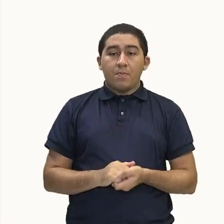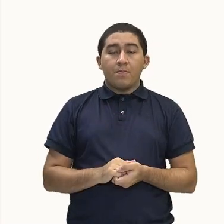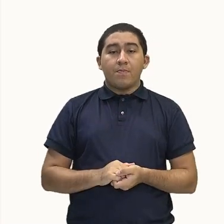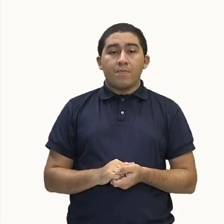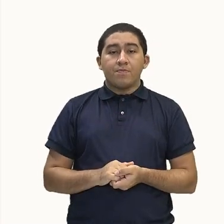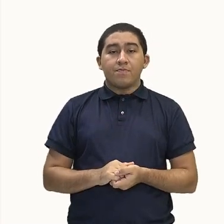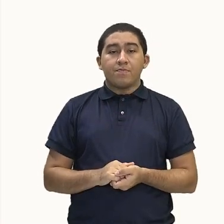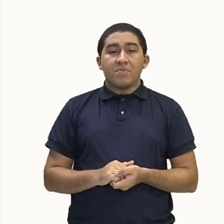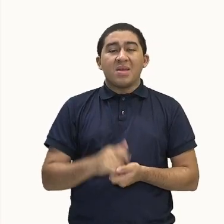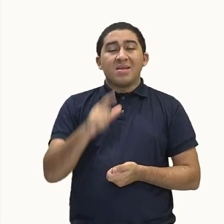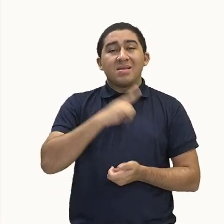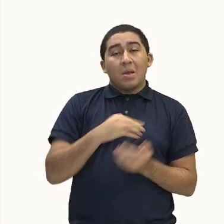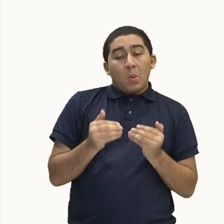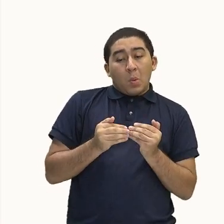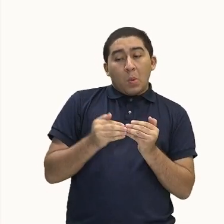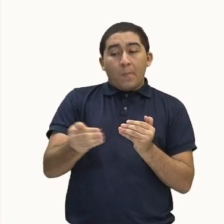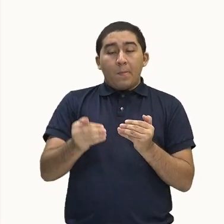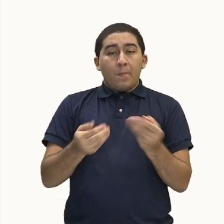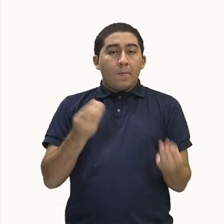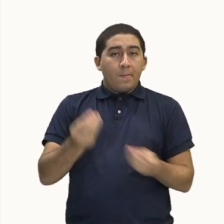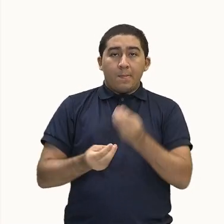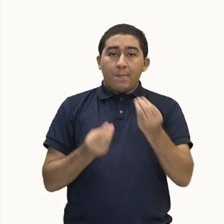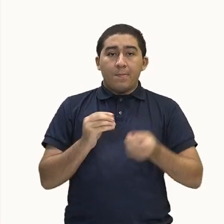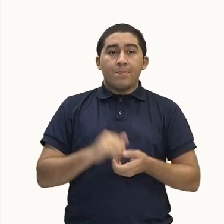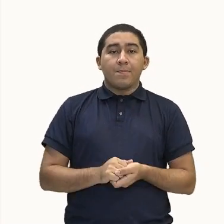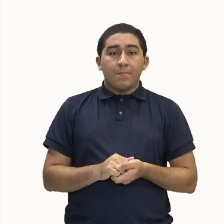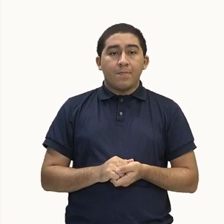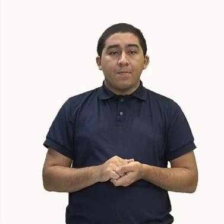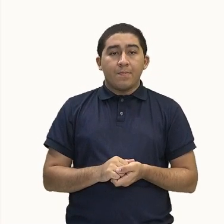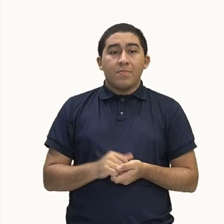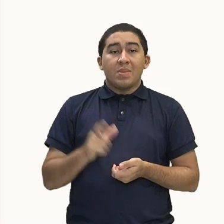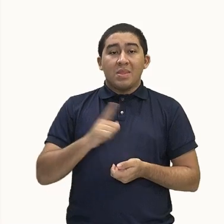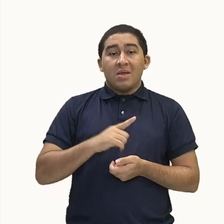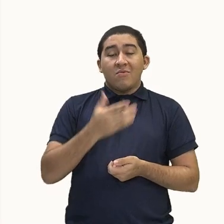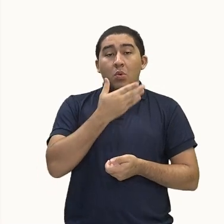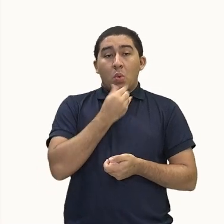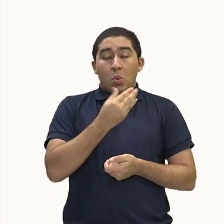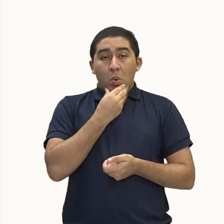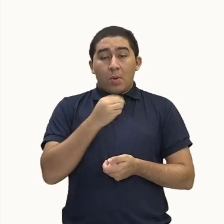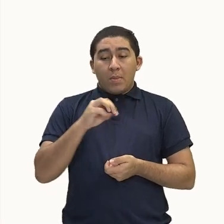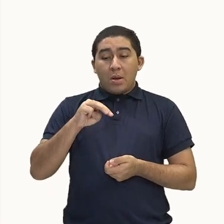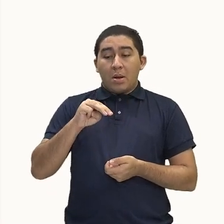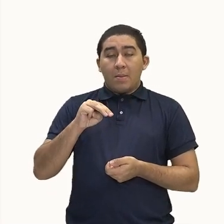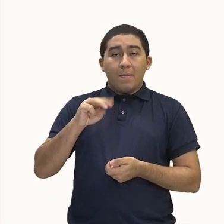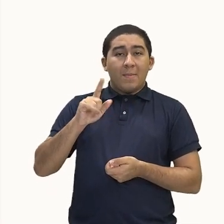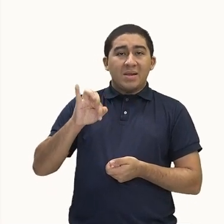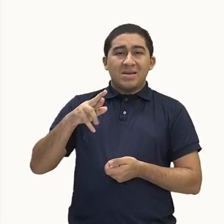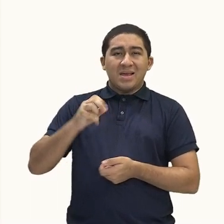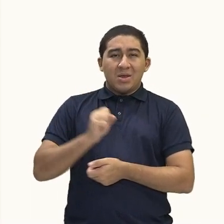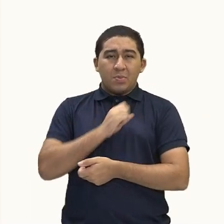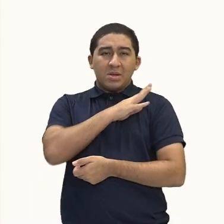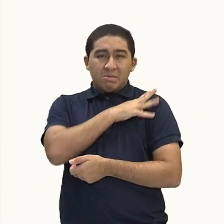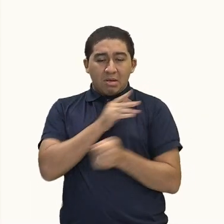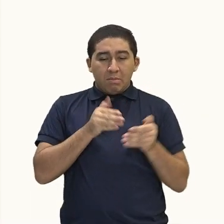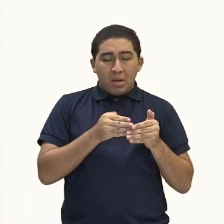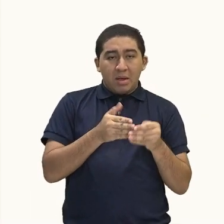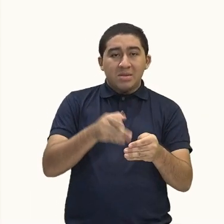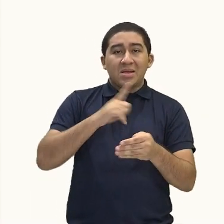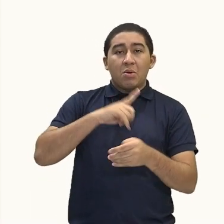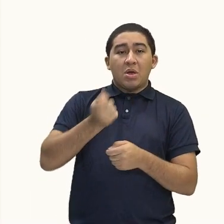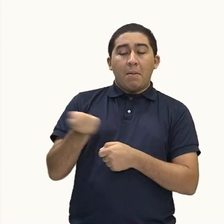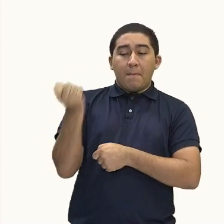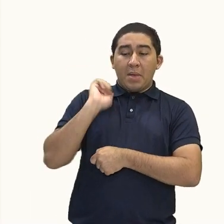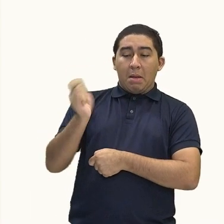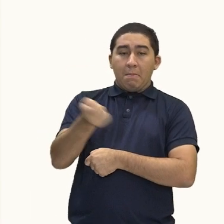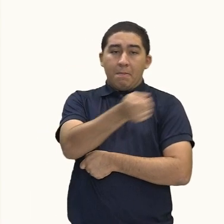como estopim dessa revolta a punição do marinheiro com 250 chibatadas, sem